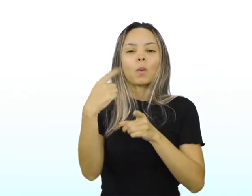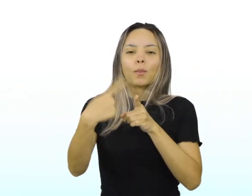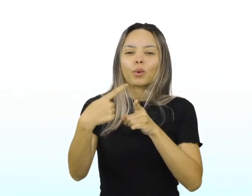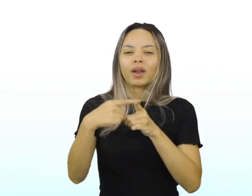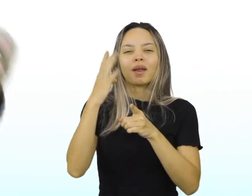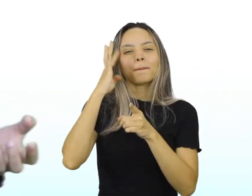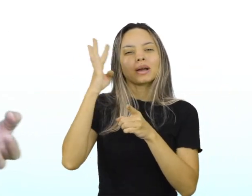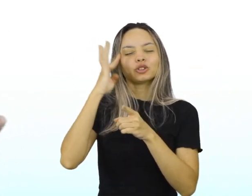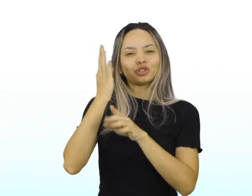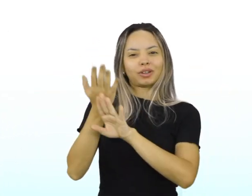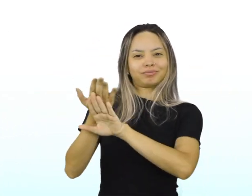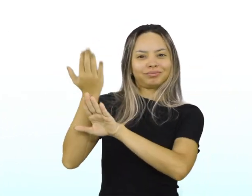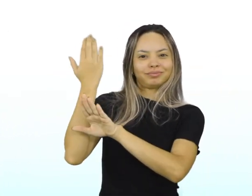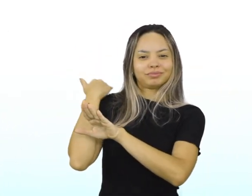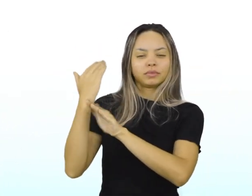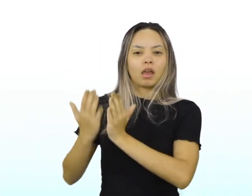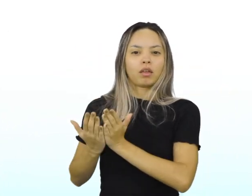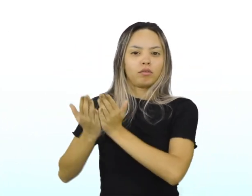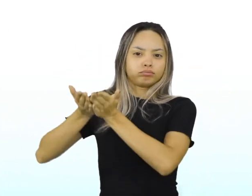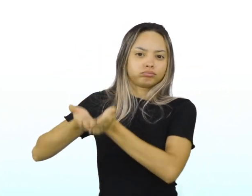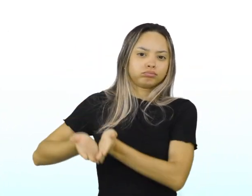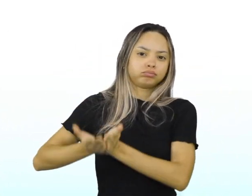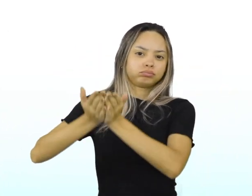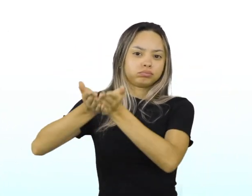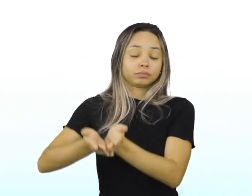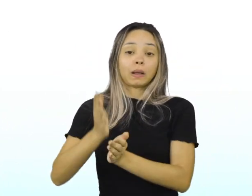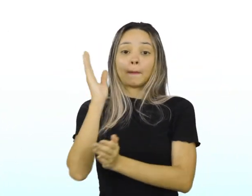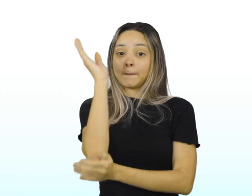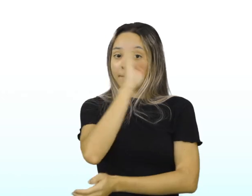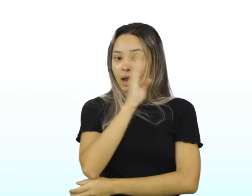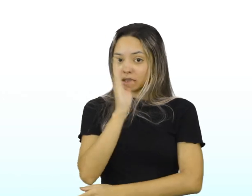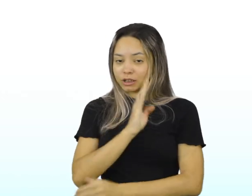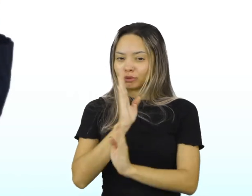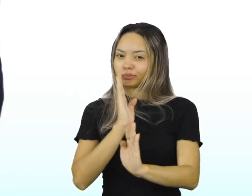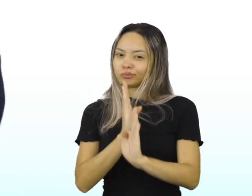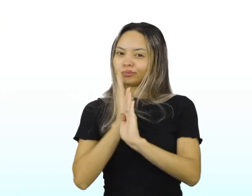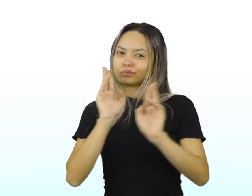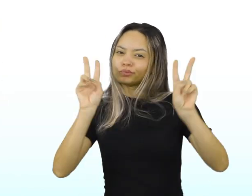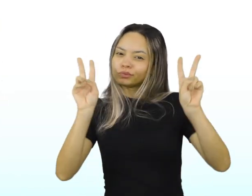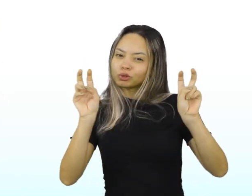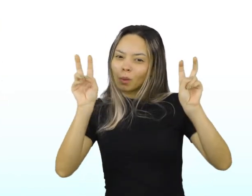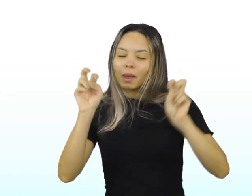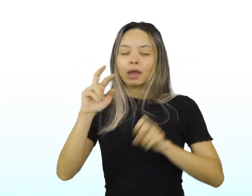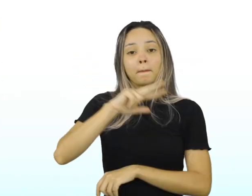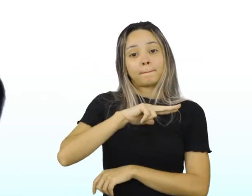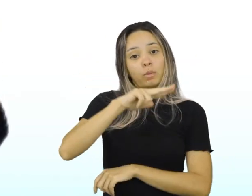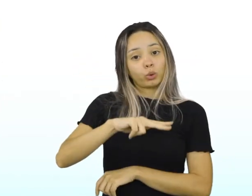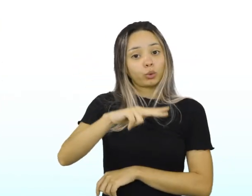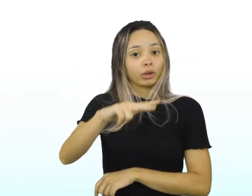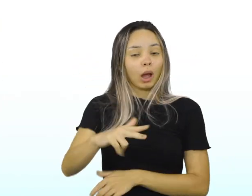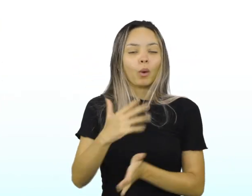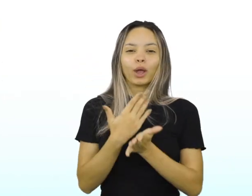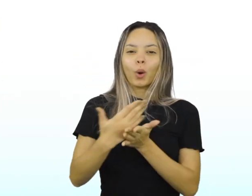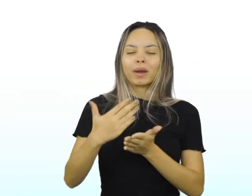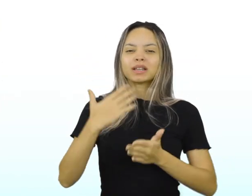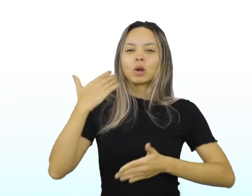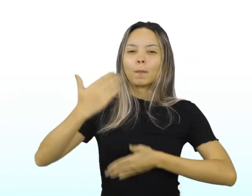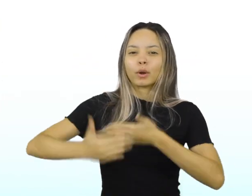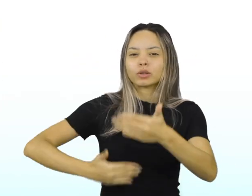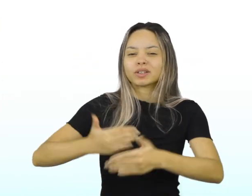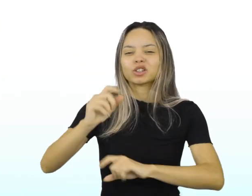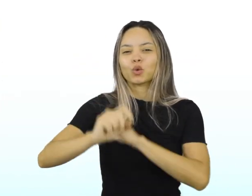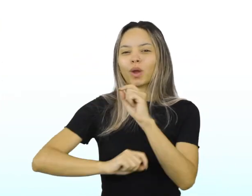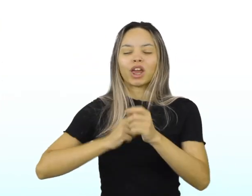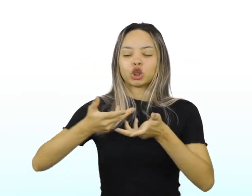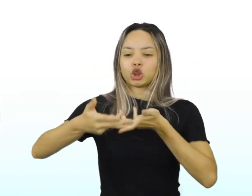quando as grandes navegações ocorreram, então vamos lá, o Brasil foi descoberto por Portugal, e aí começa aquele